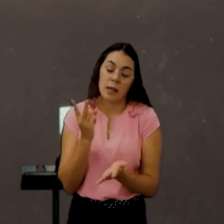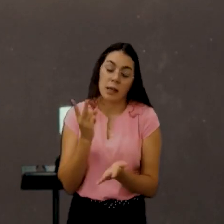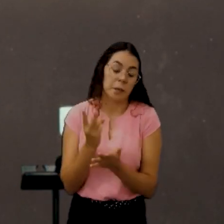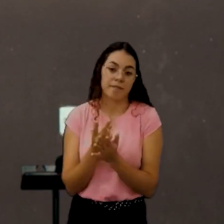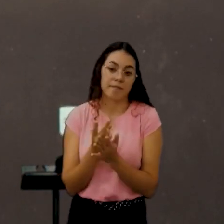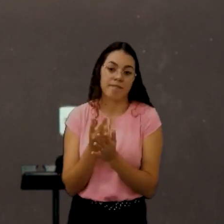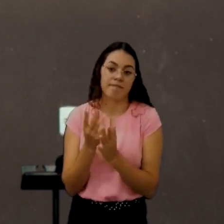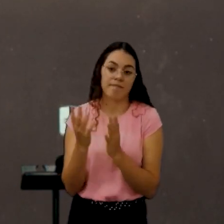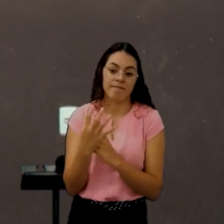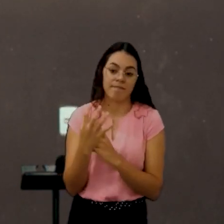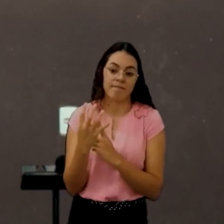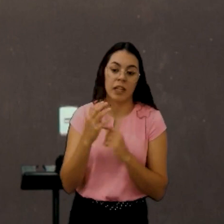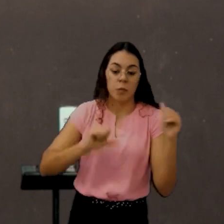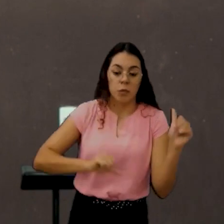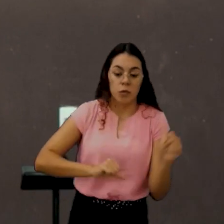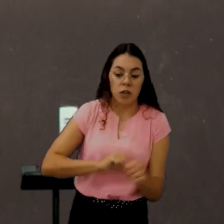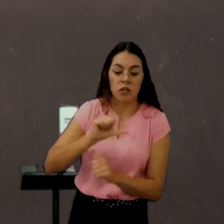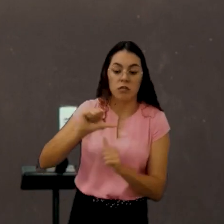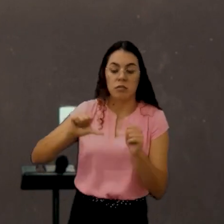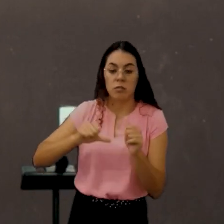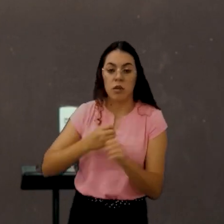nos transformando em seres